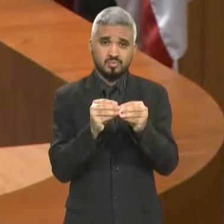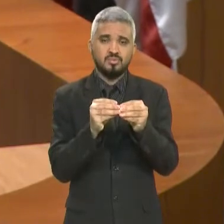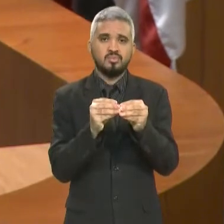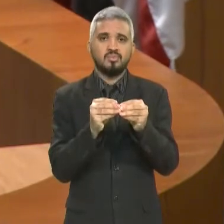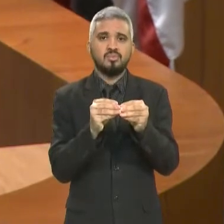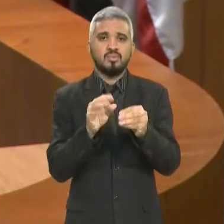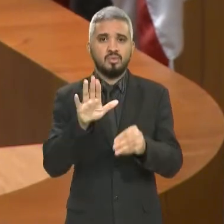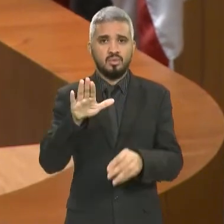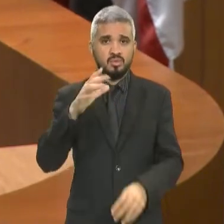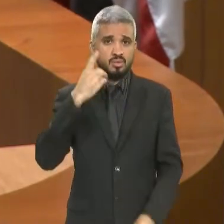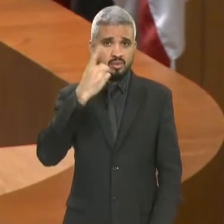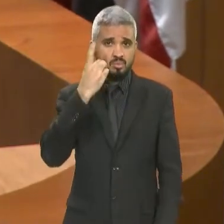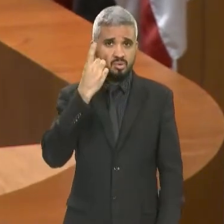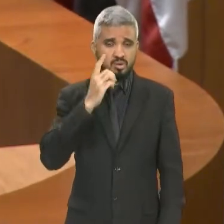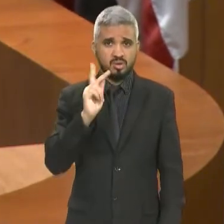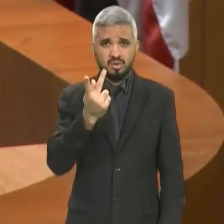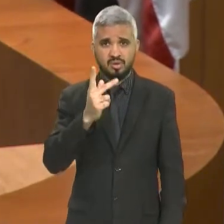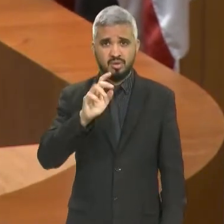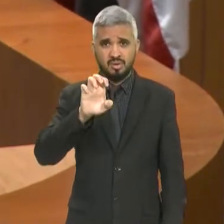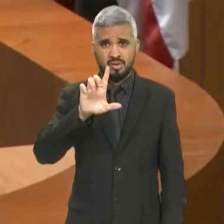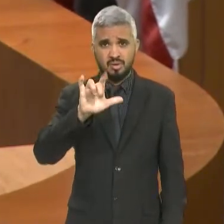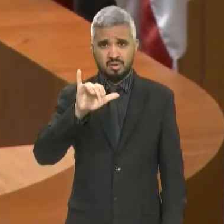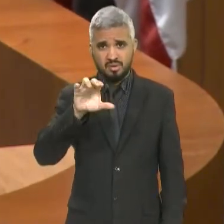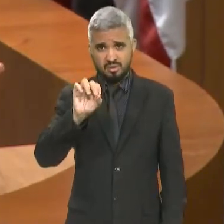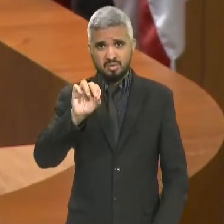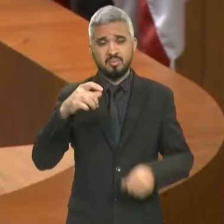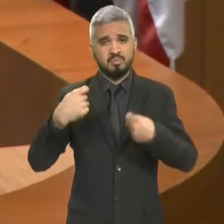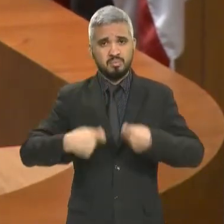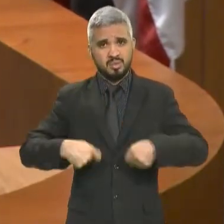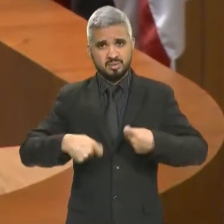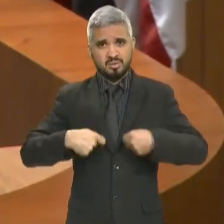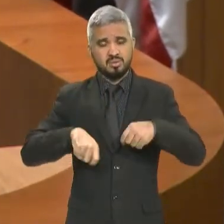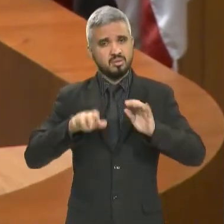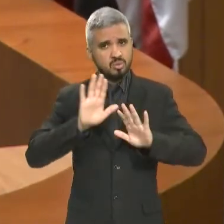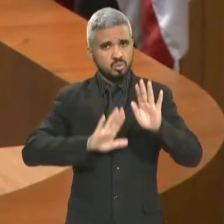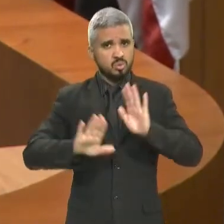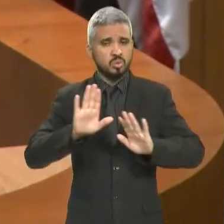deputado Hélio. Nós não precisamos transformar essa disputa